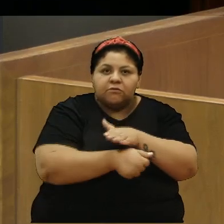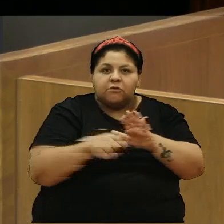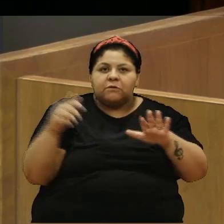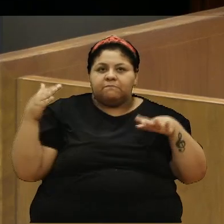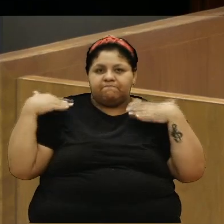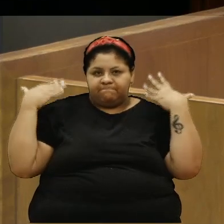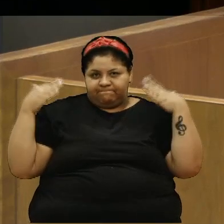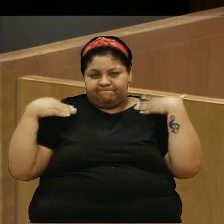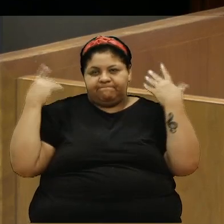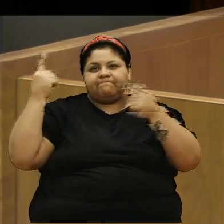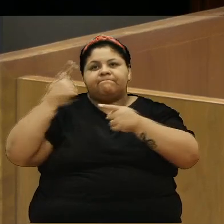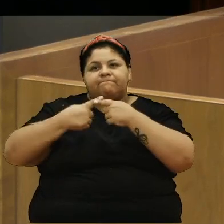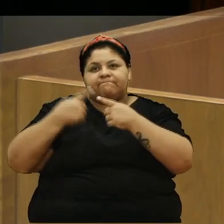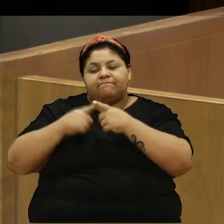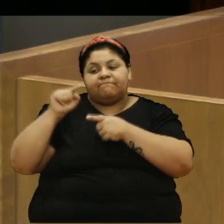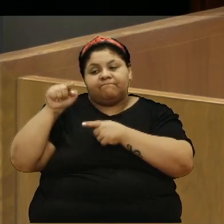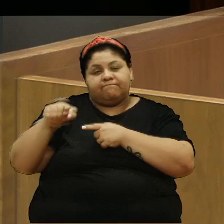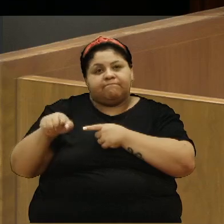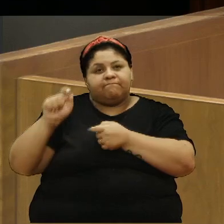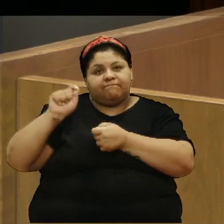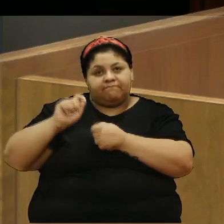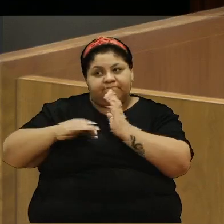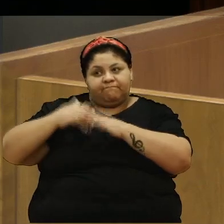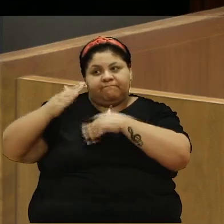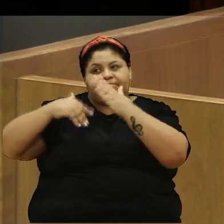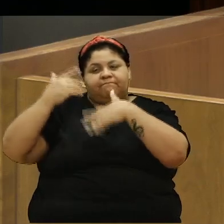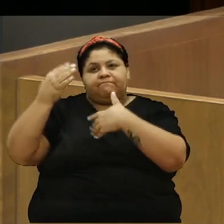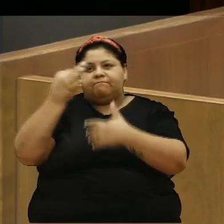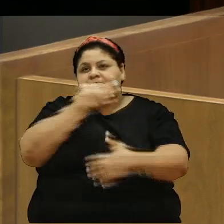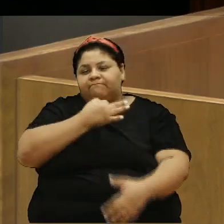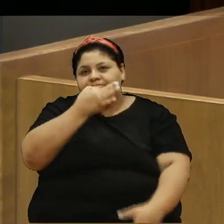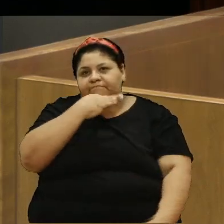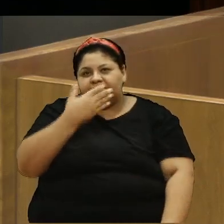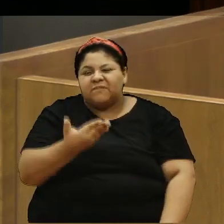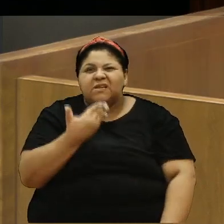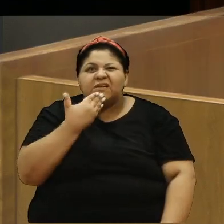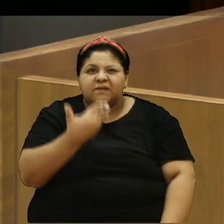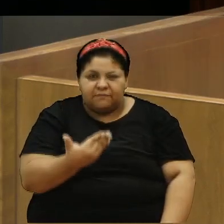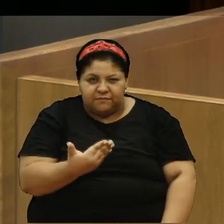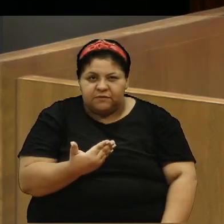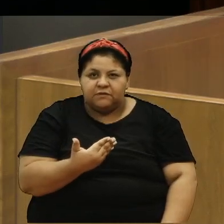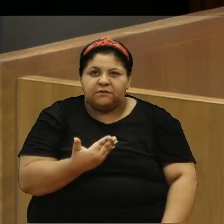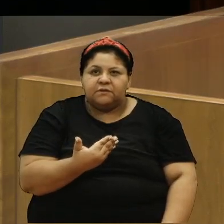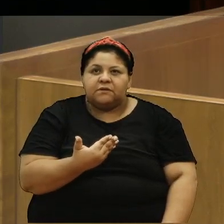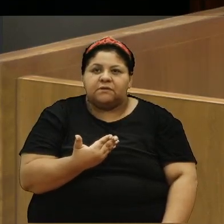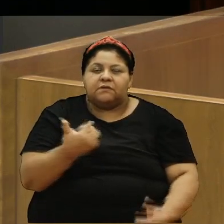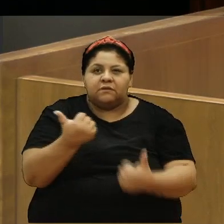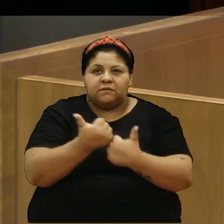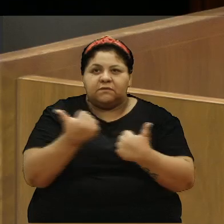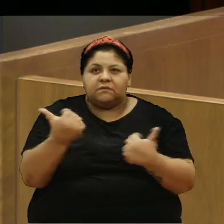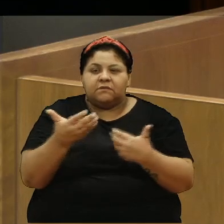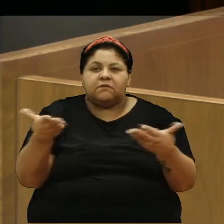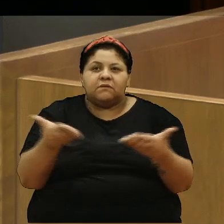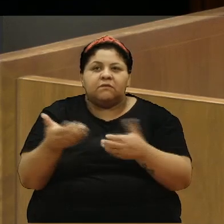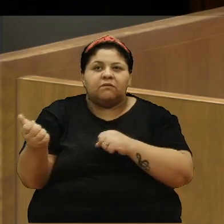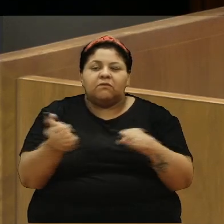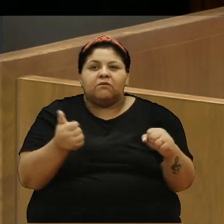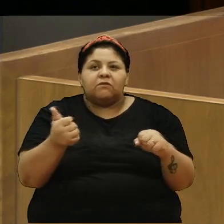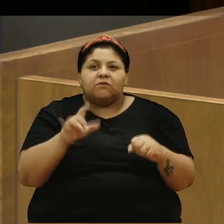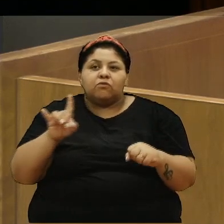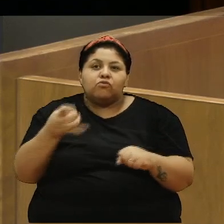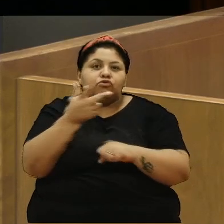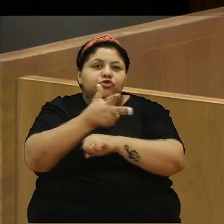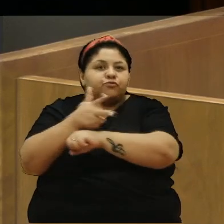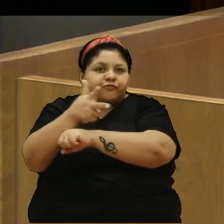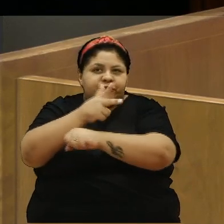turismo, porque é isso que vai desenvolver a nossa cidade. Eu pediria para a assessoria agora a gente passar o último